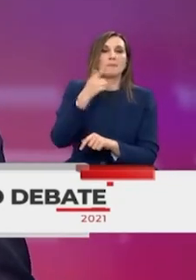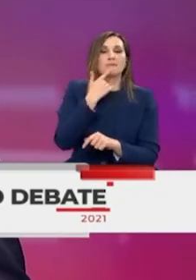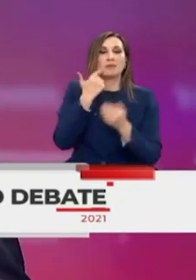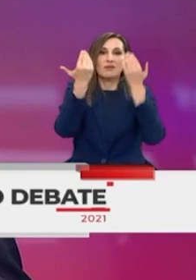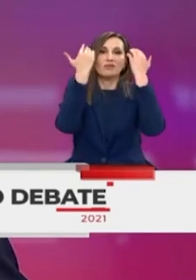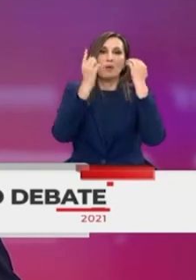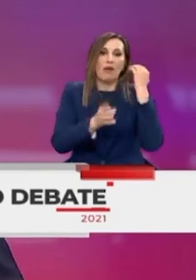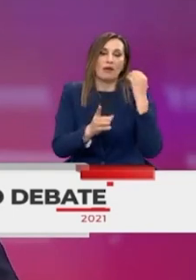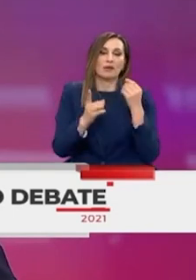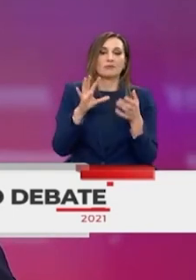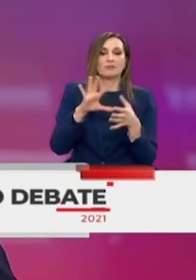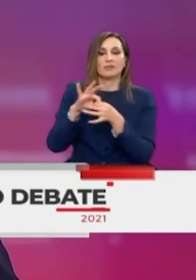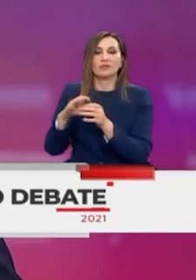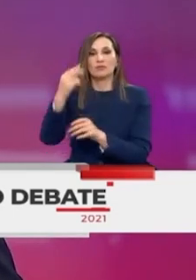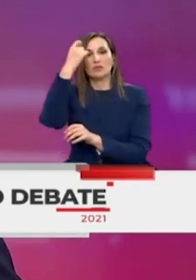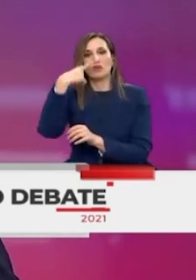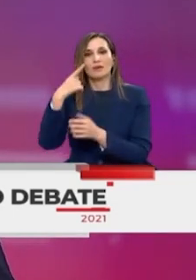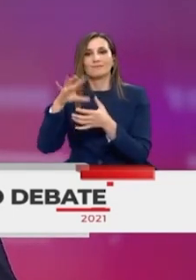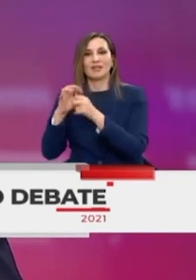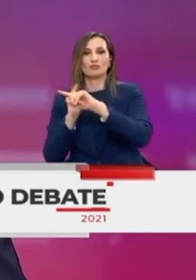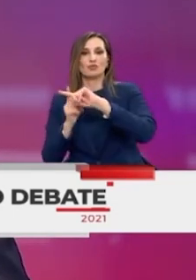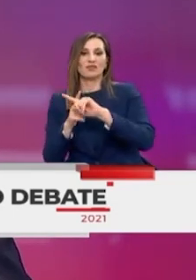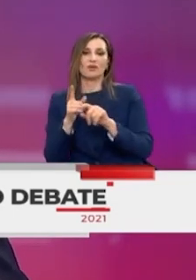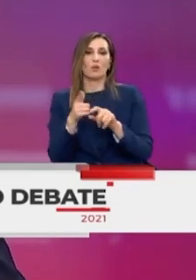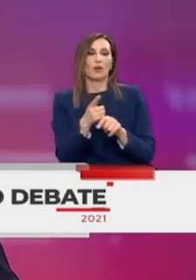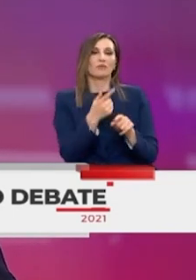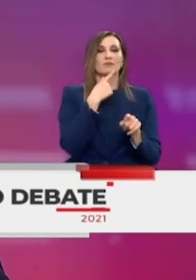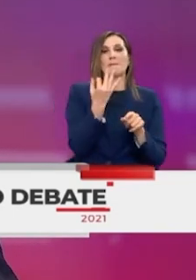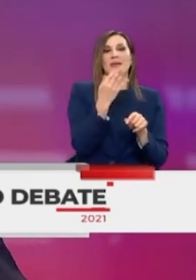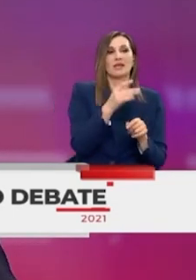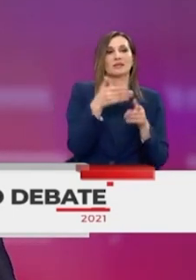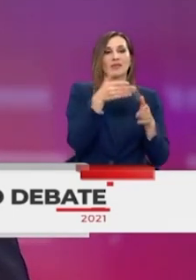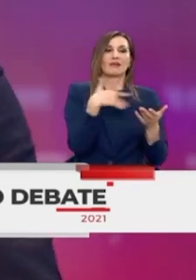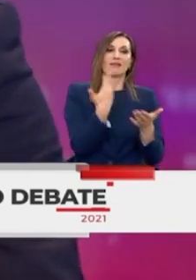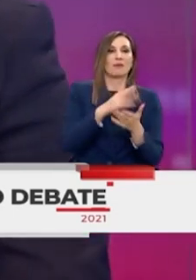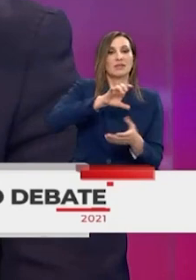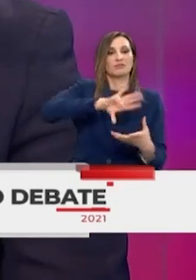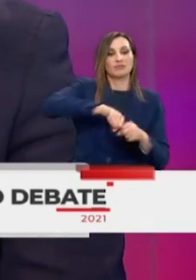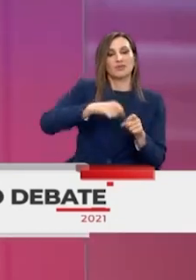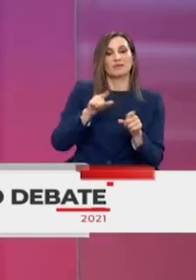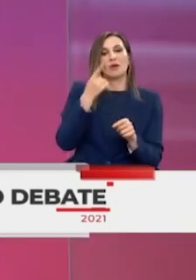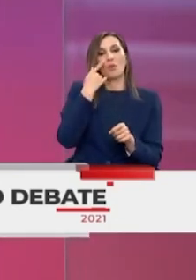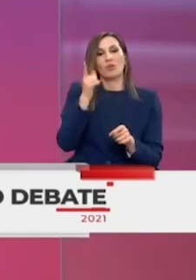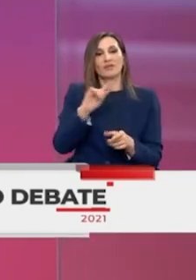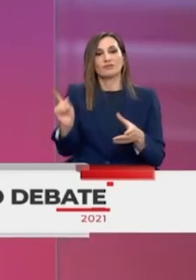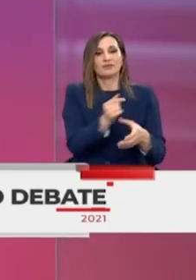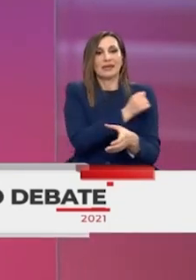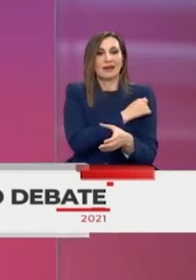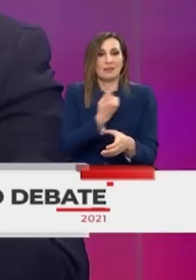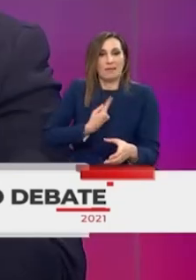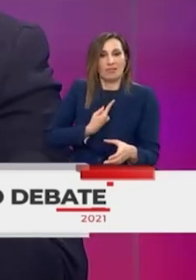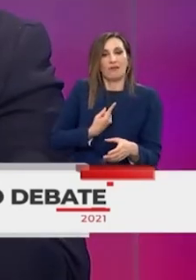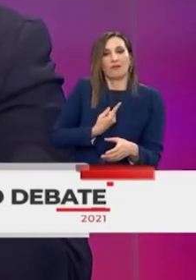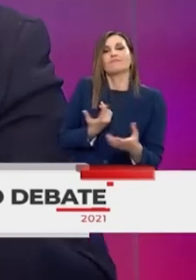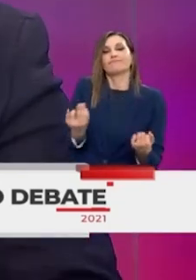mais vão perceber que estamos do lado certo da história e não do lado do socialismo, que tem destruído o país, como é o caso da Tendo em conta que vem um novo confinamento geral, o que é que não